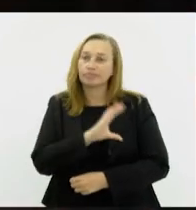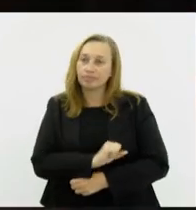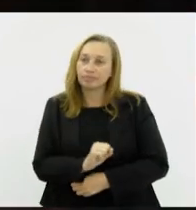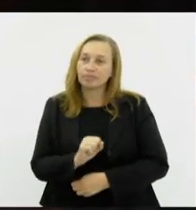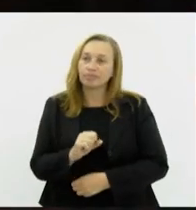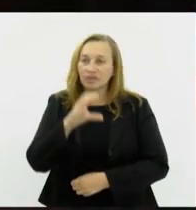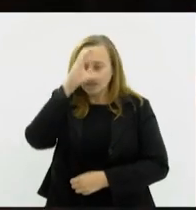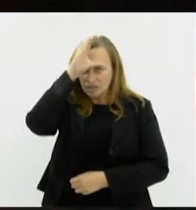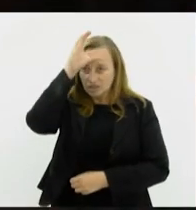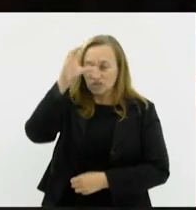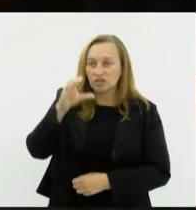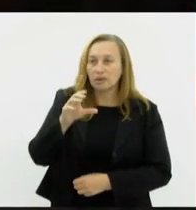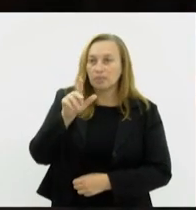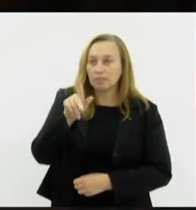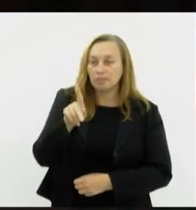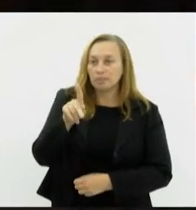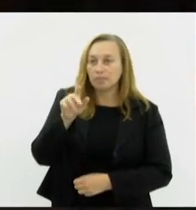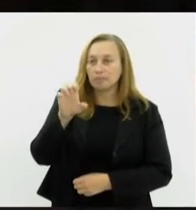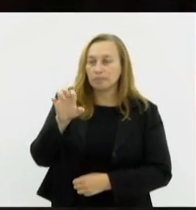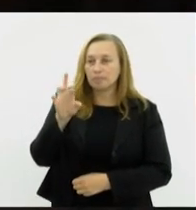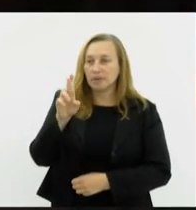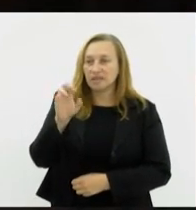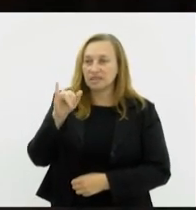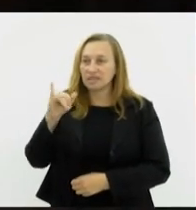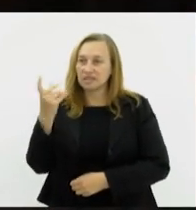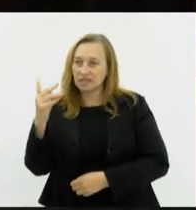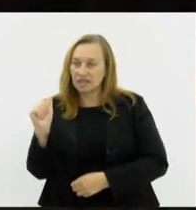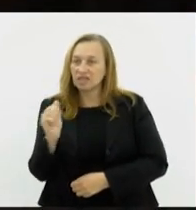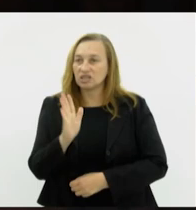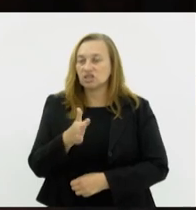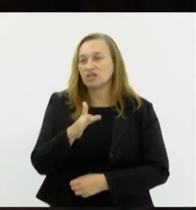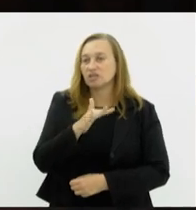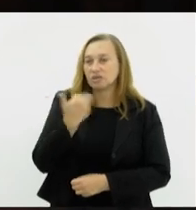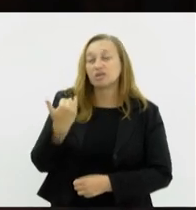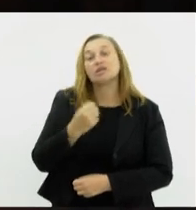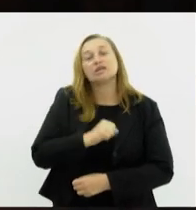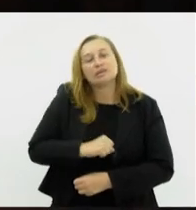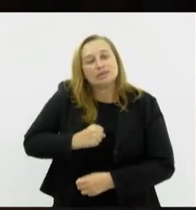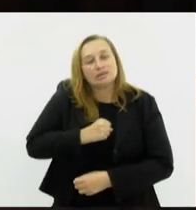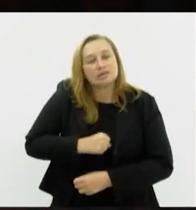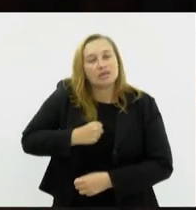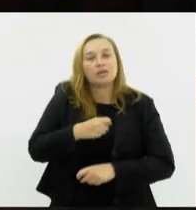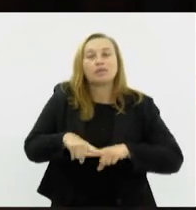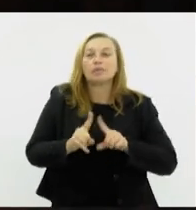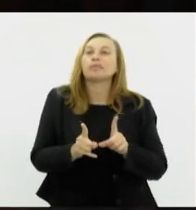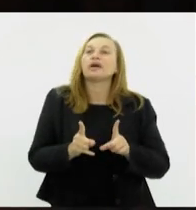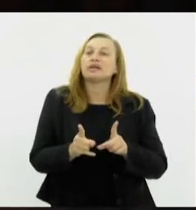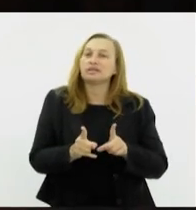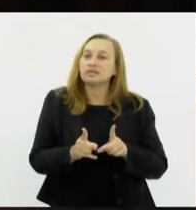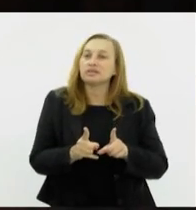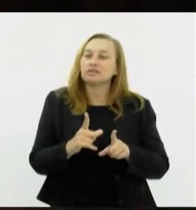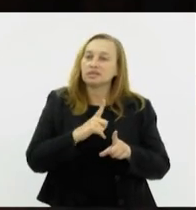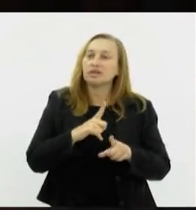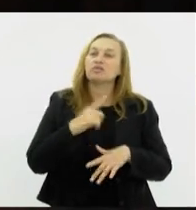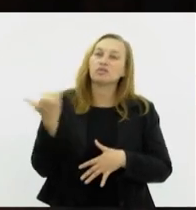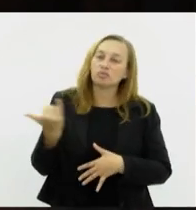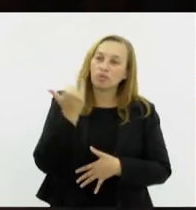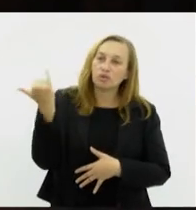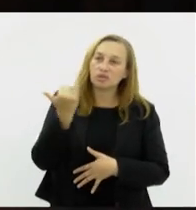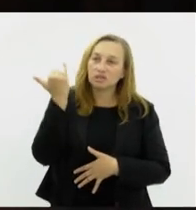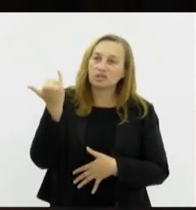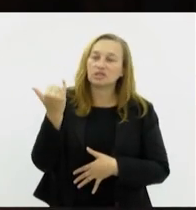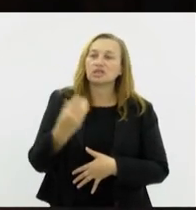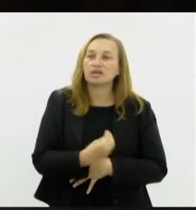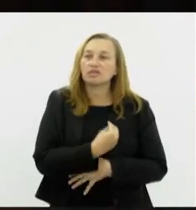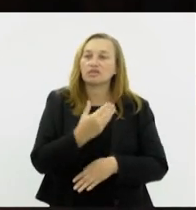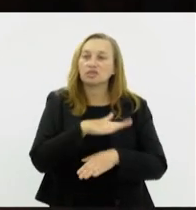tia Persília, que já não está mais entre nós, que faz uma falta danada, mas que teve uma importância na vida